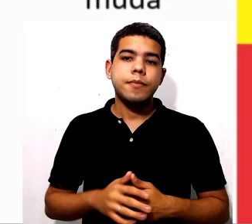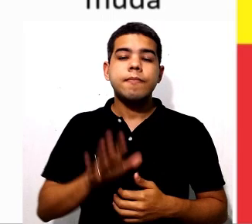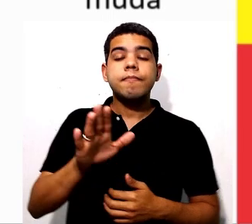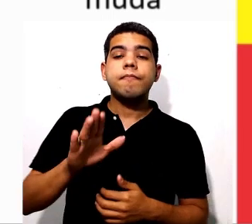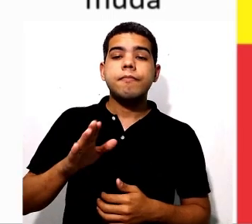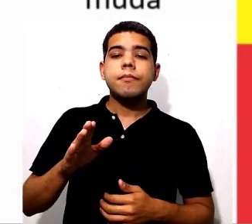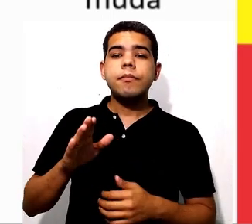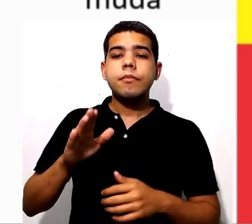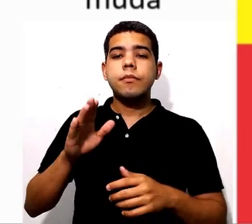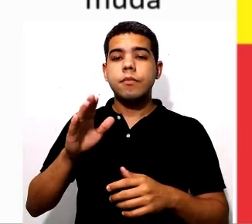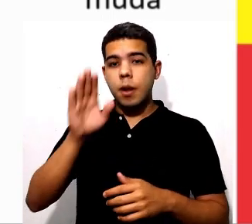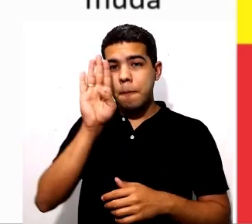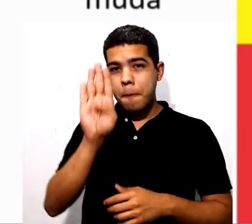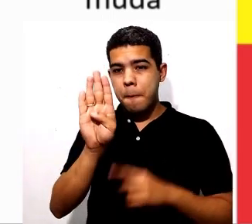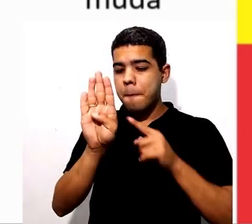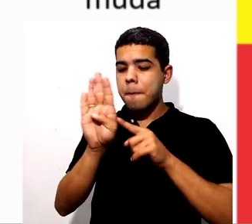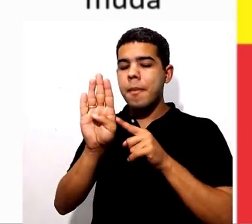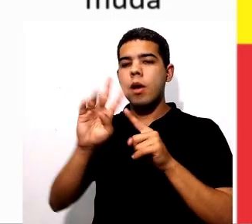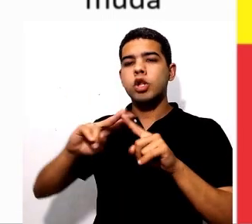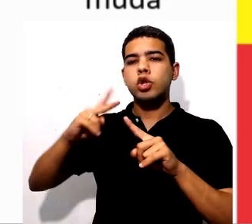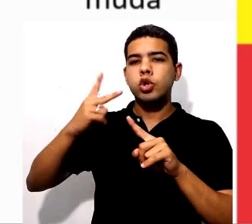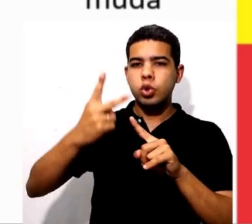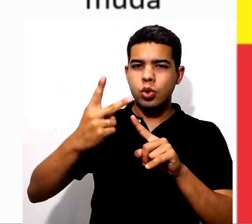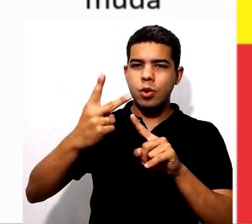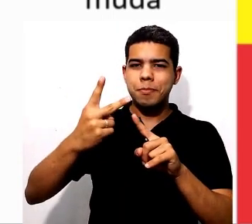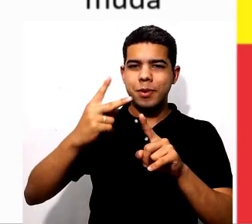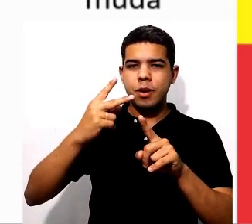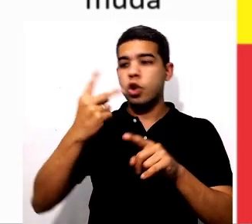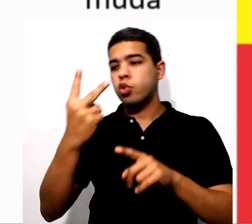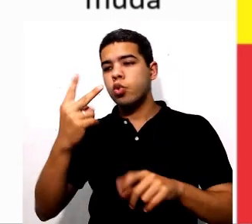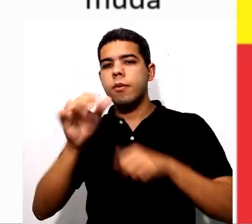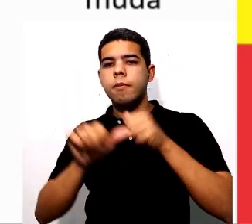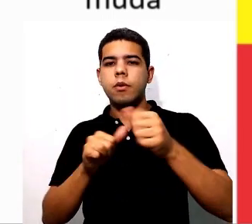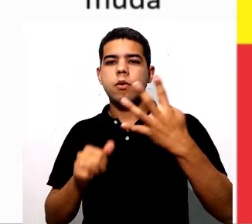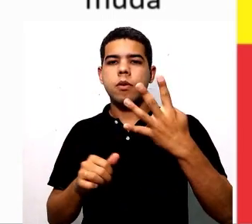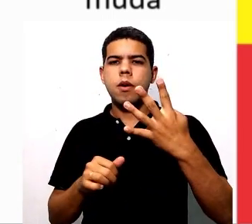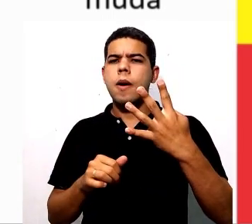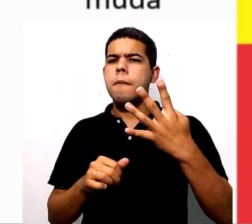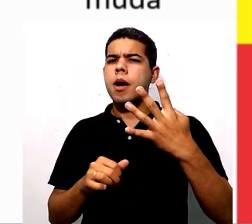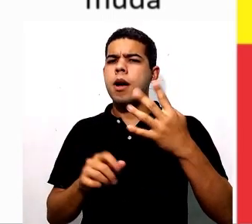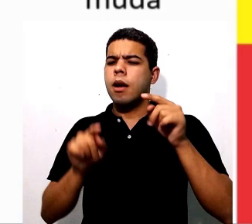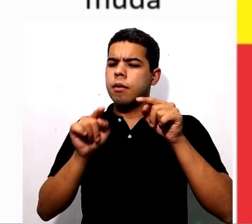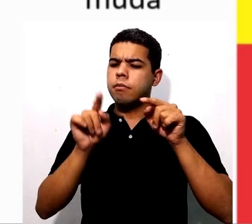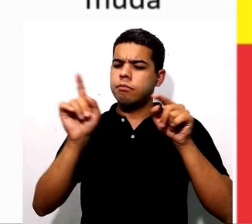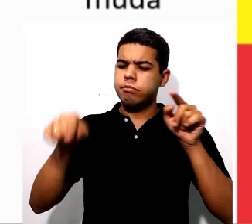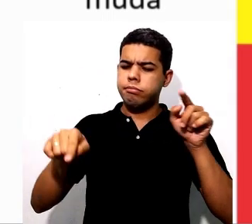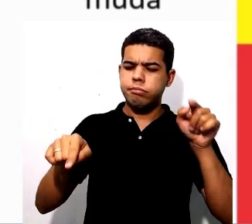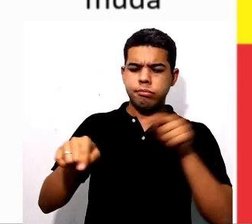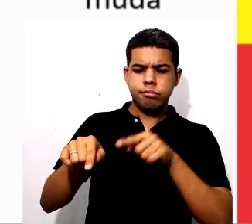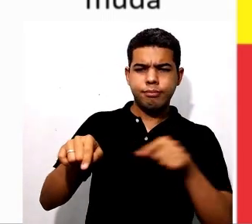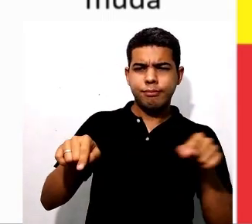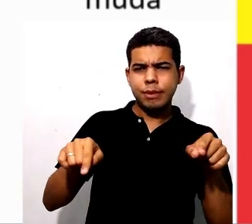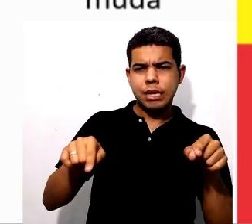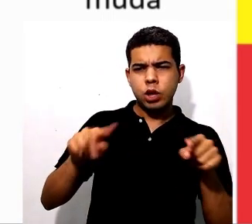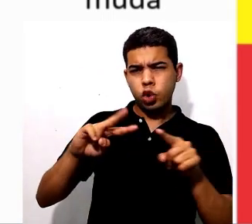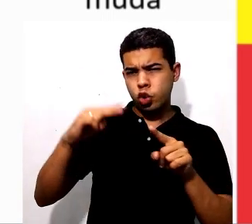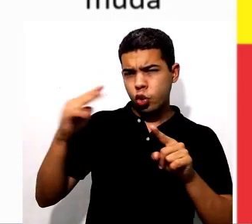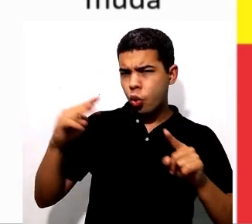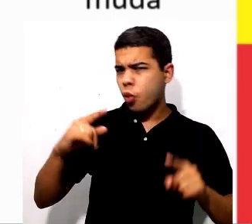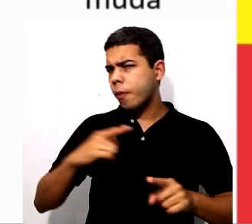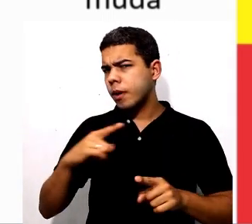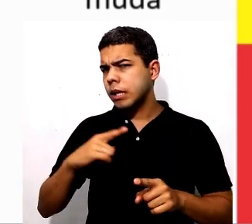lados também vão dobrar? Se não, não é. Se sim, é. Então, ó, 6. Aqui